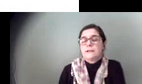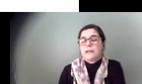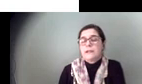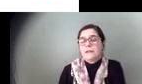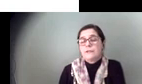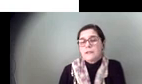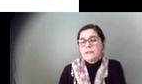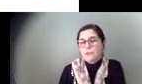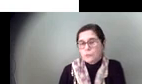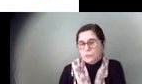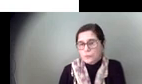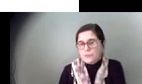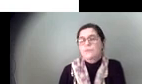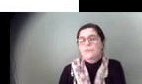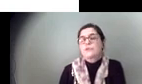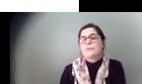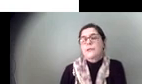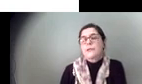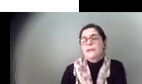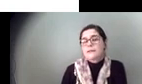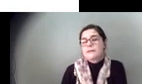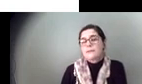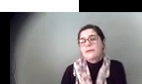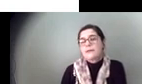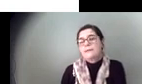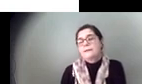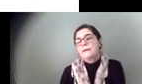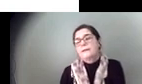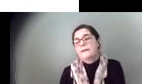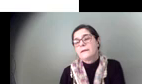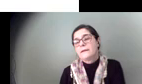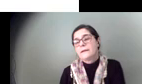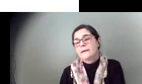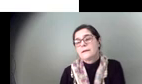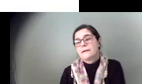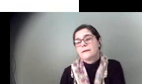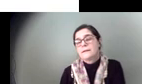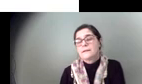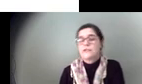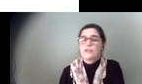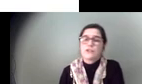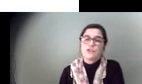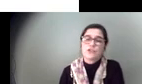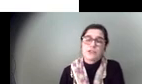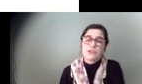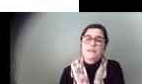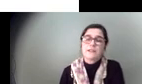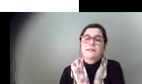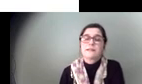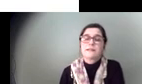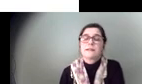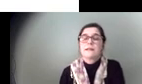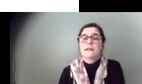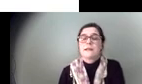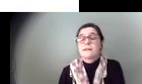né, fazendo um esforço para que essa meta, né, ela seja